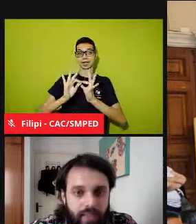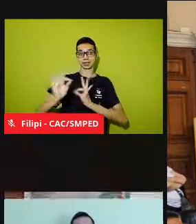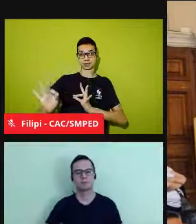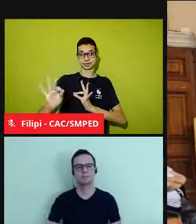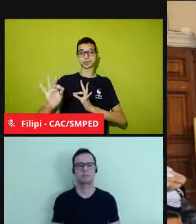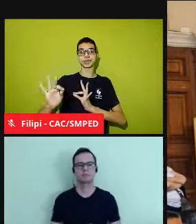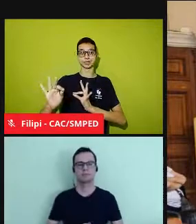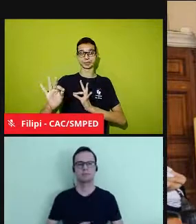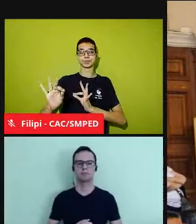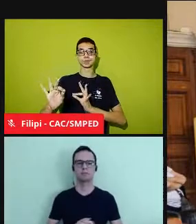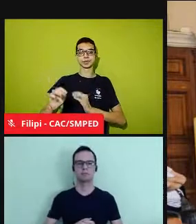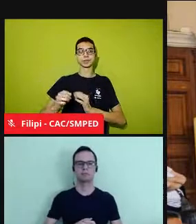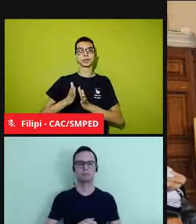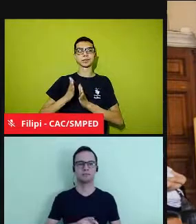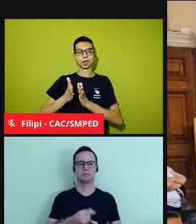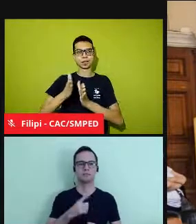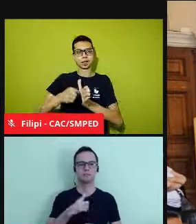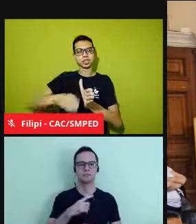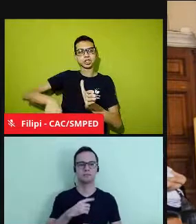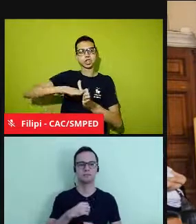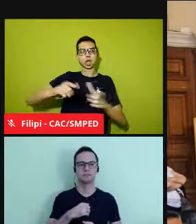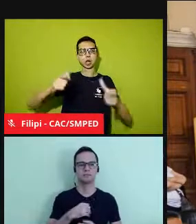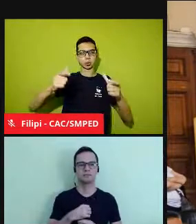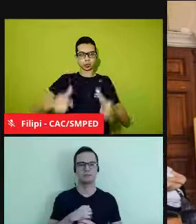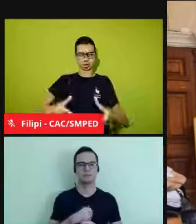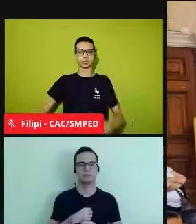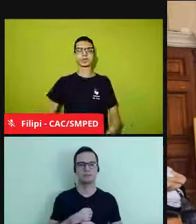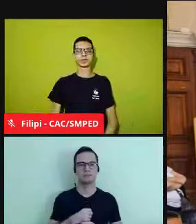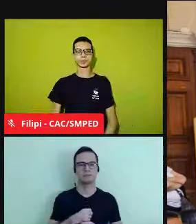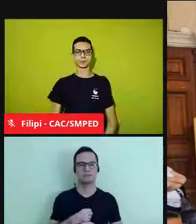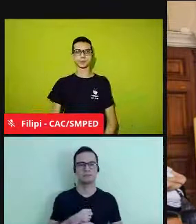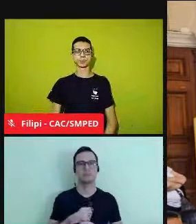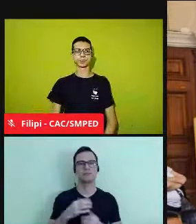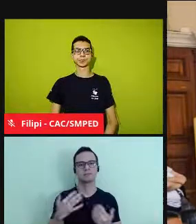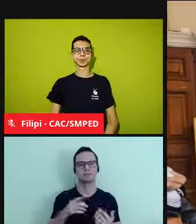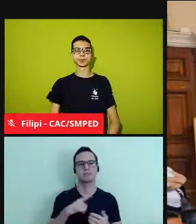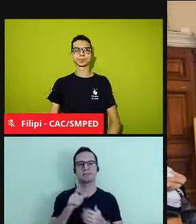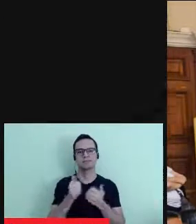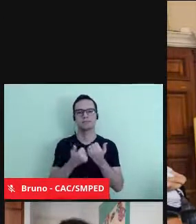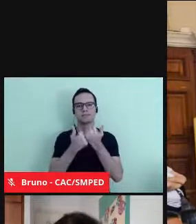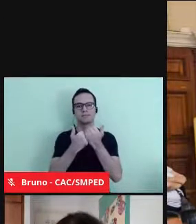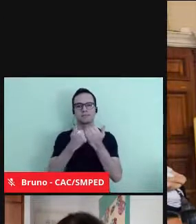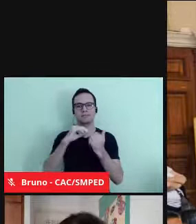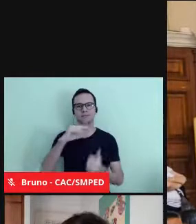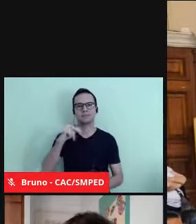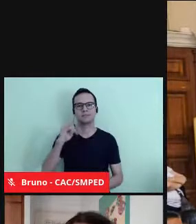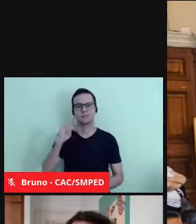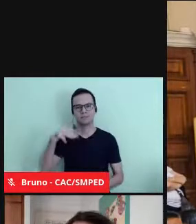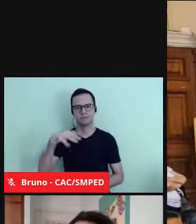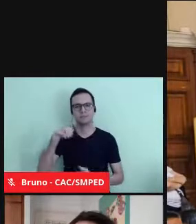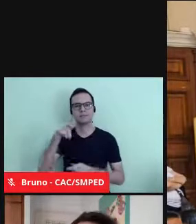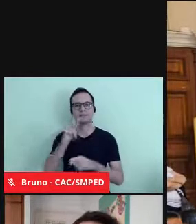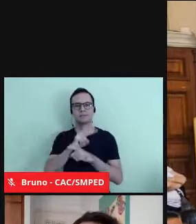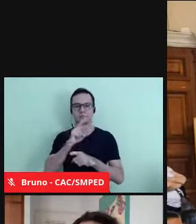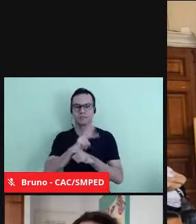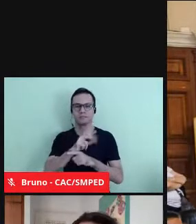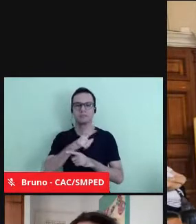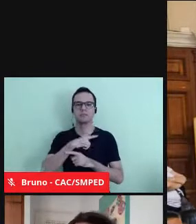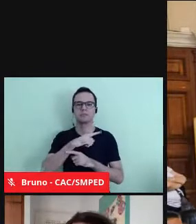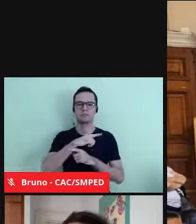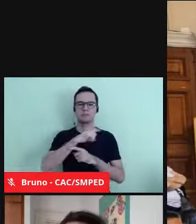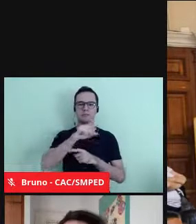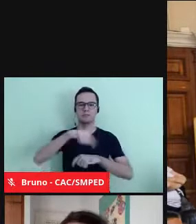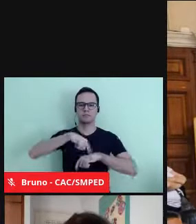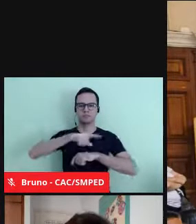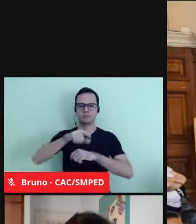a linha da CPTM para chegar na estação. Então, e aí tinha todo o apoio da CPTM, dos seguranças da CPTM, com um tempo maior